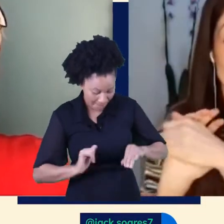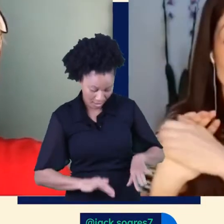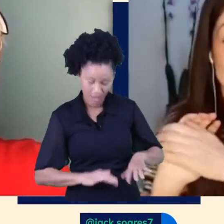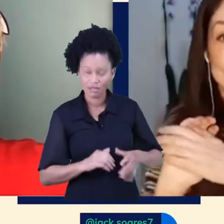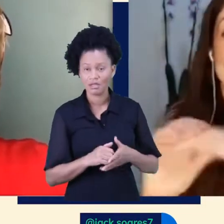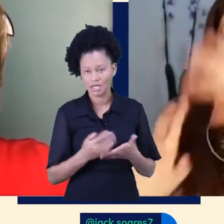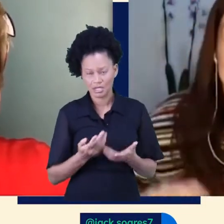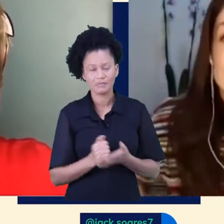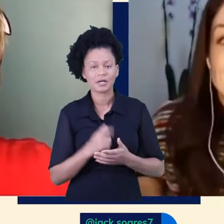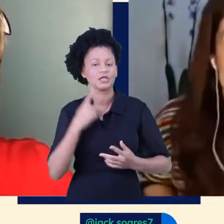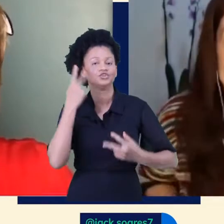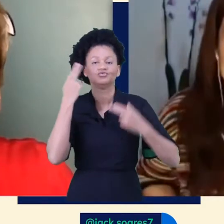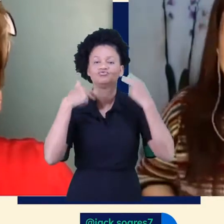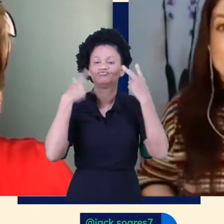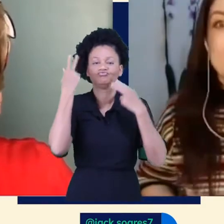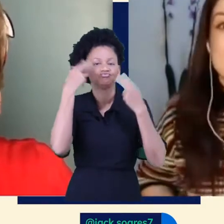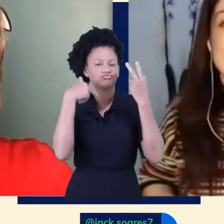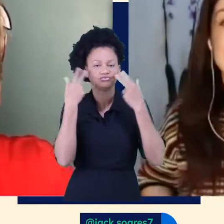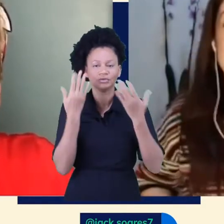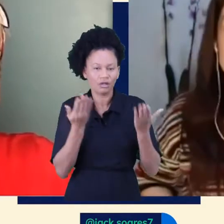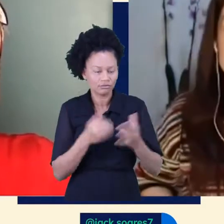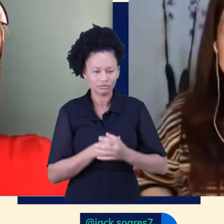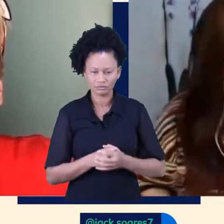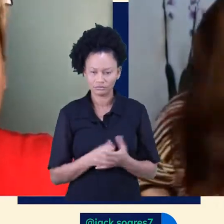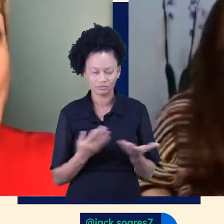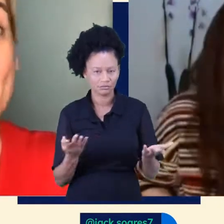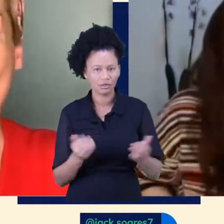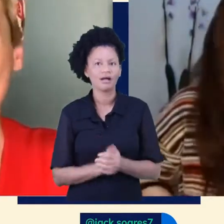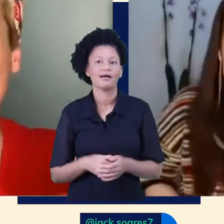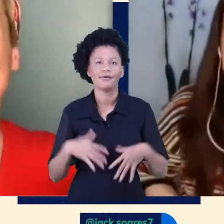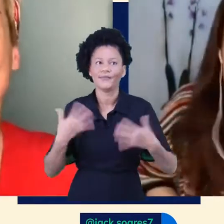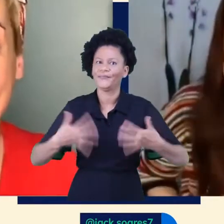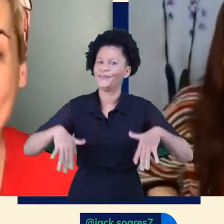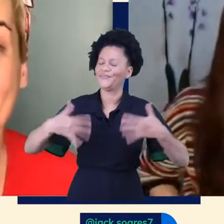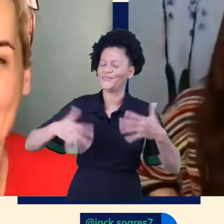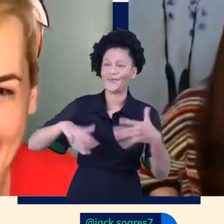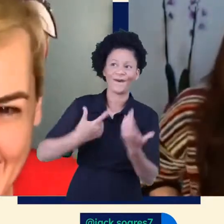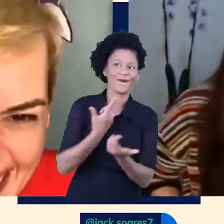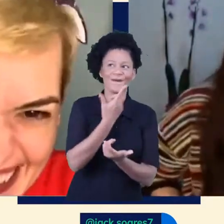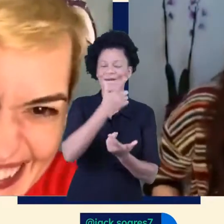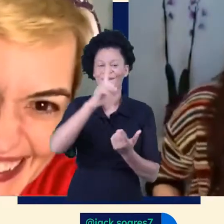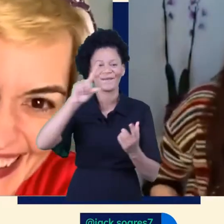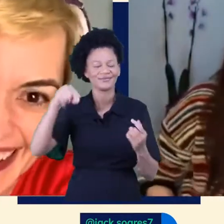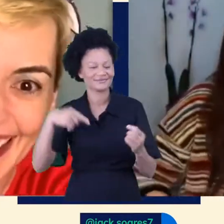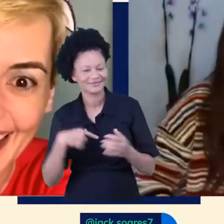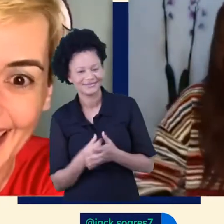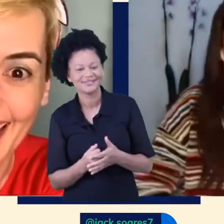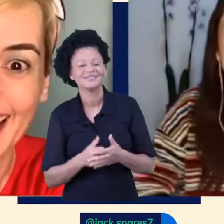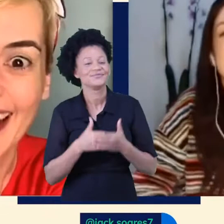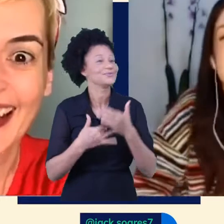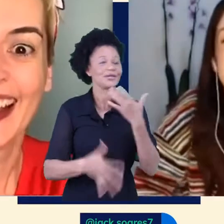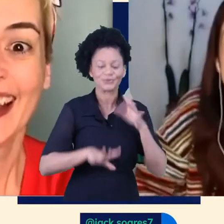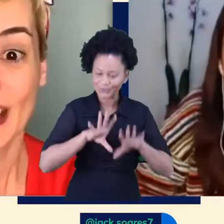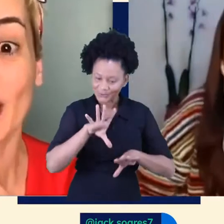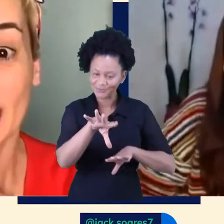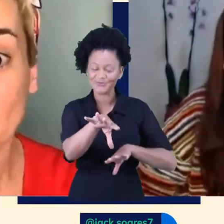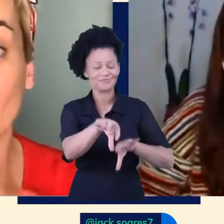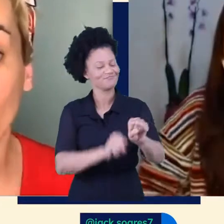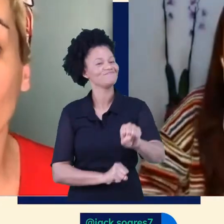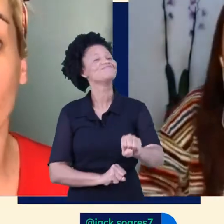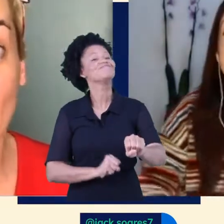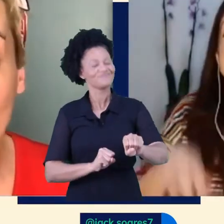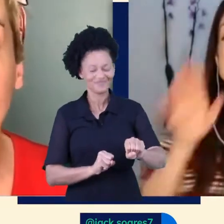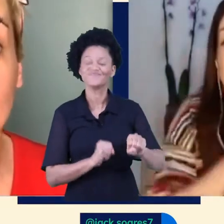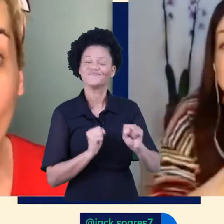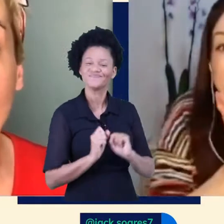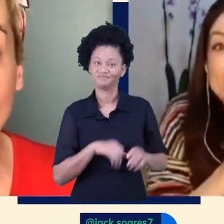Né? Nossa, viajamos aqui, hein? Vai estar todo mundo com diploma em sexualidade humana, gente. E ó, tá